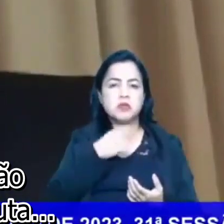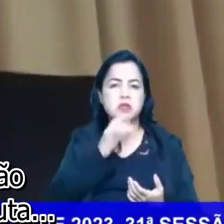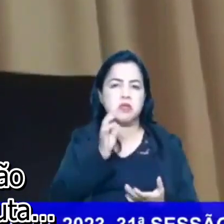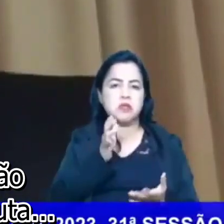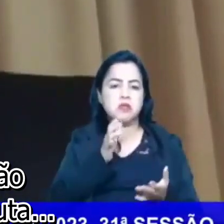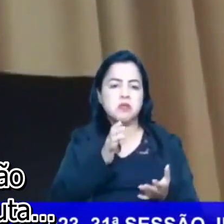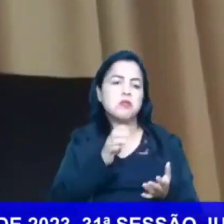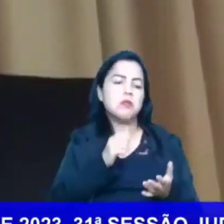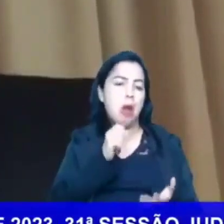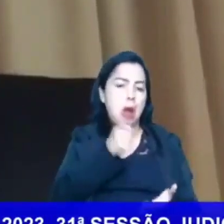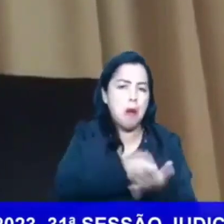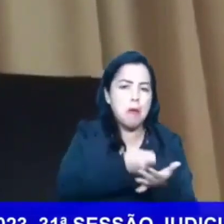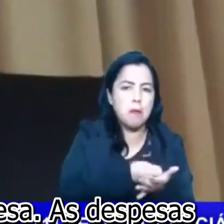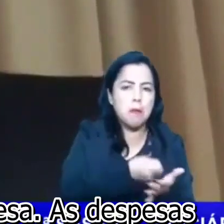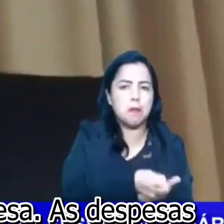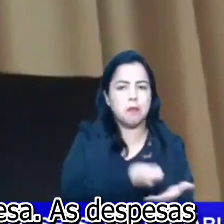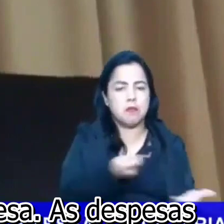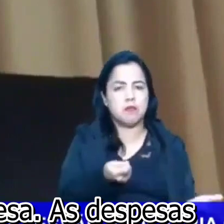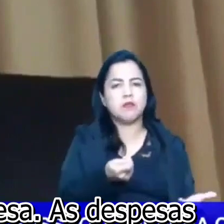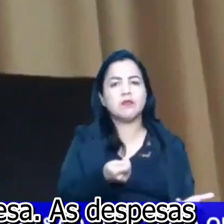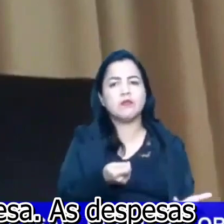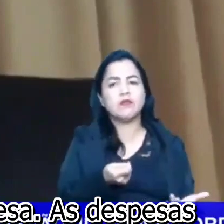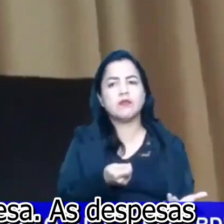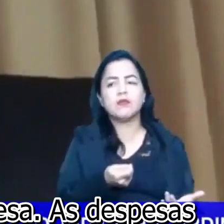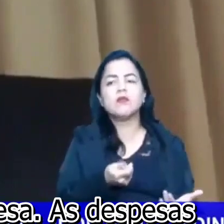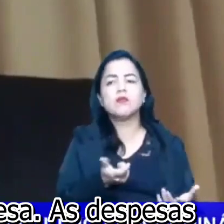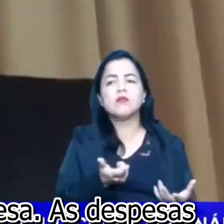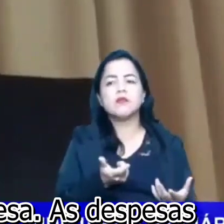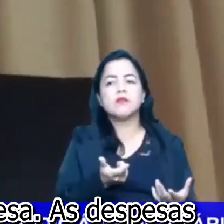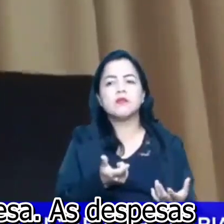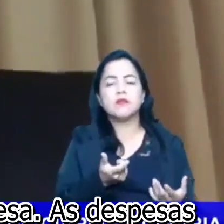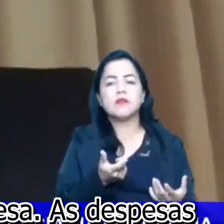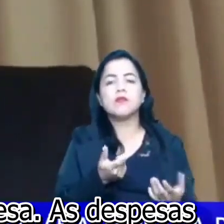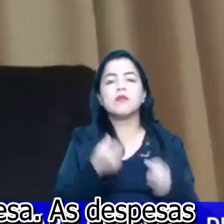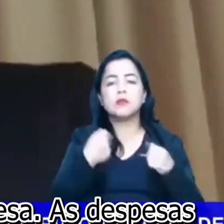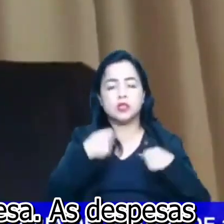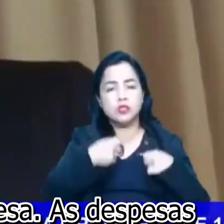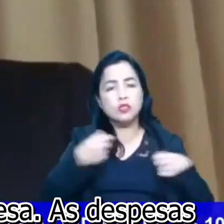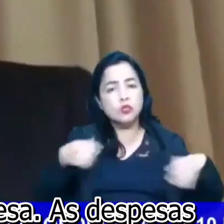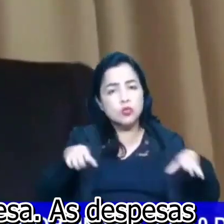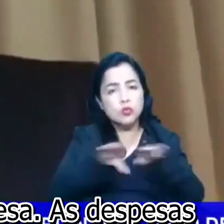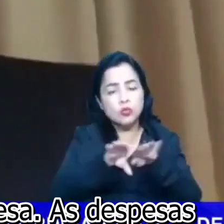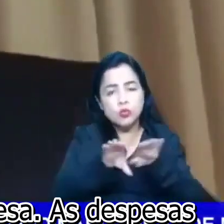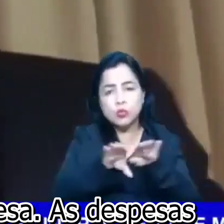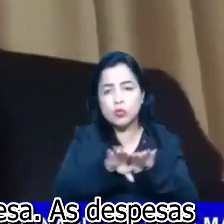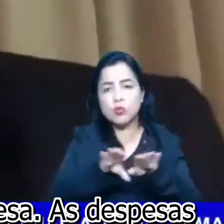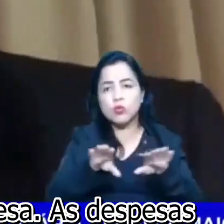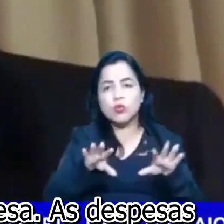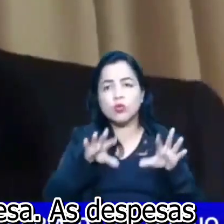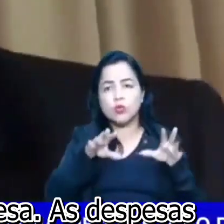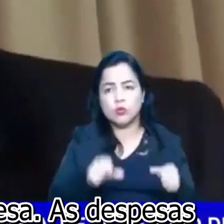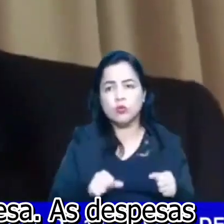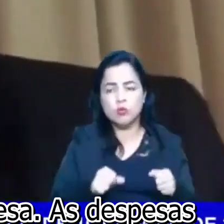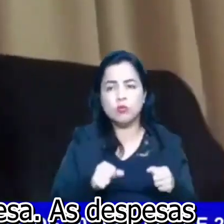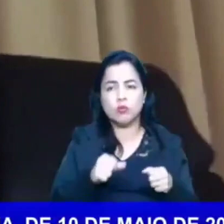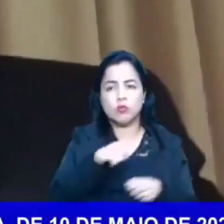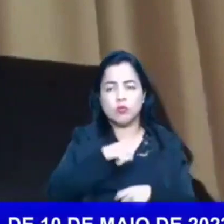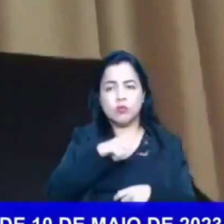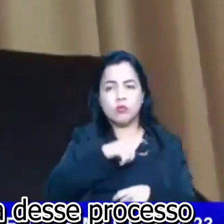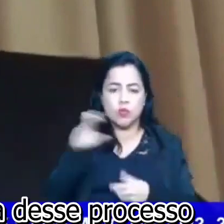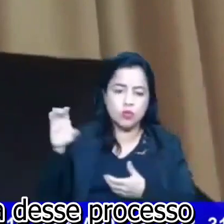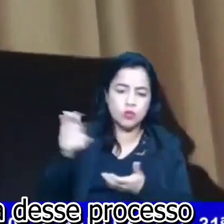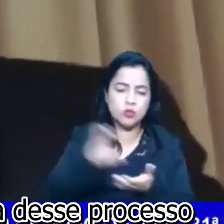absoluta e de forma exatamente igual para todo tipo de despesa. As despesas em